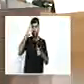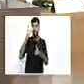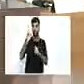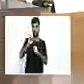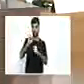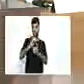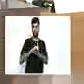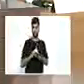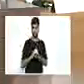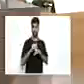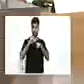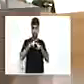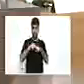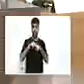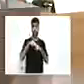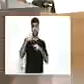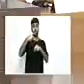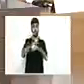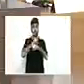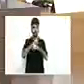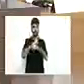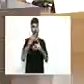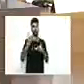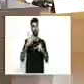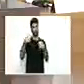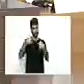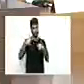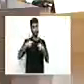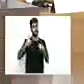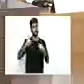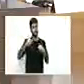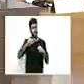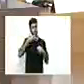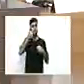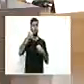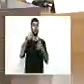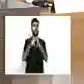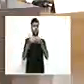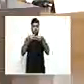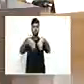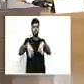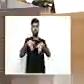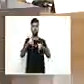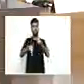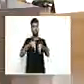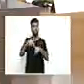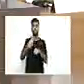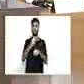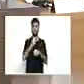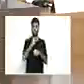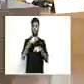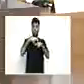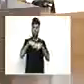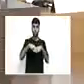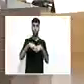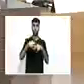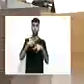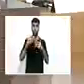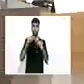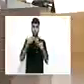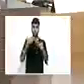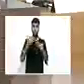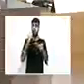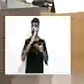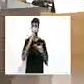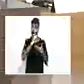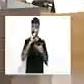situação Viçosa não merece tamanho descaso com sua população clamamos por providência desse